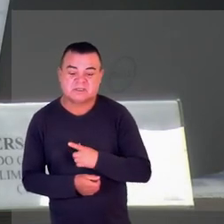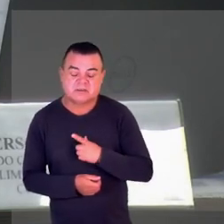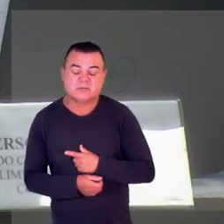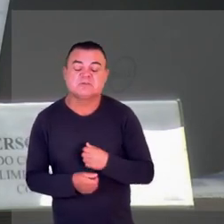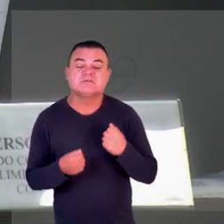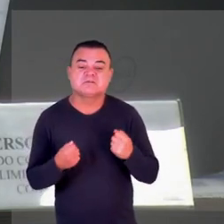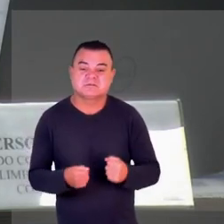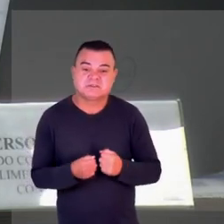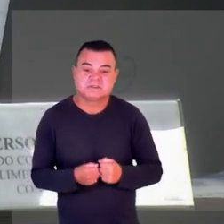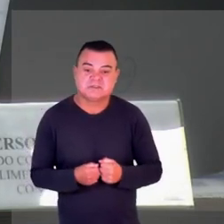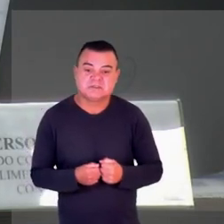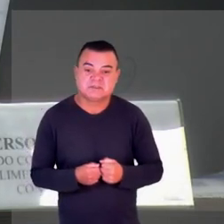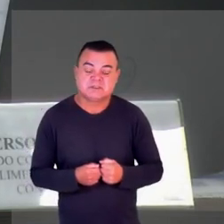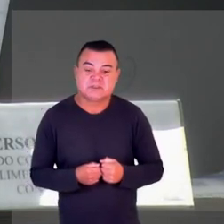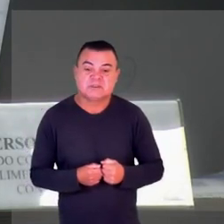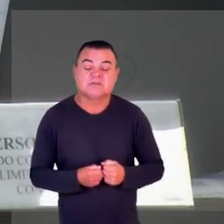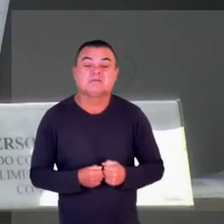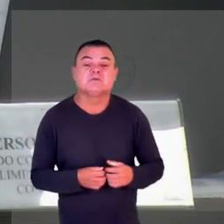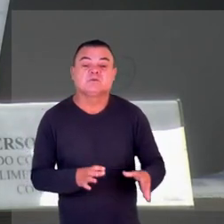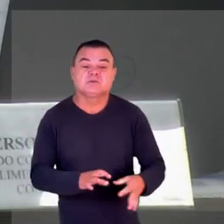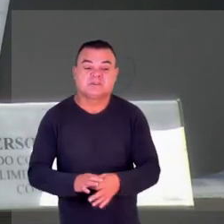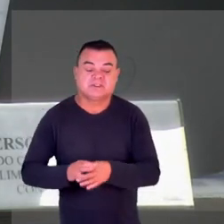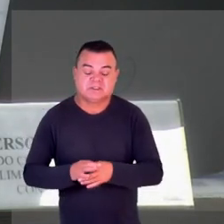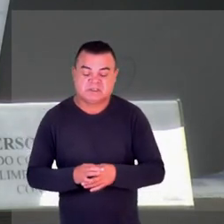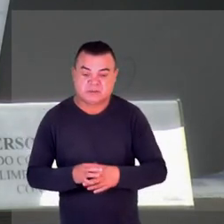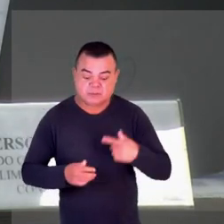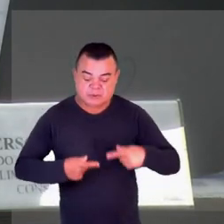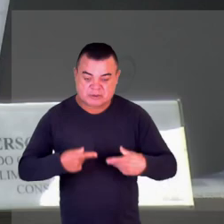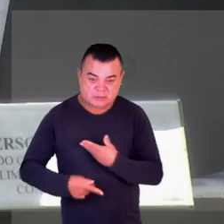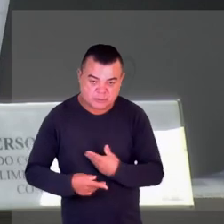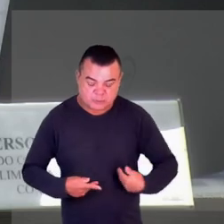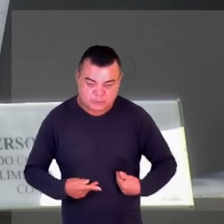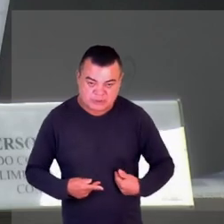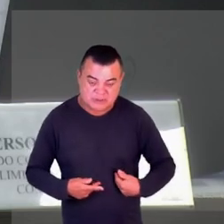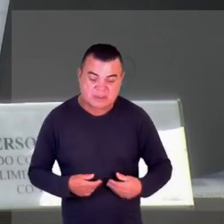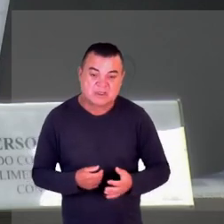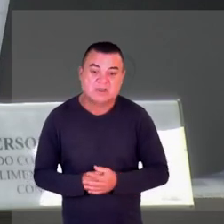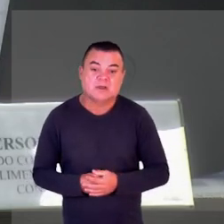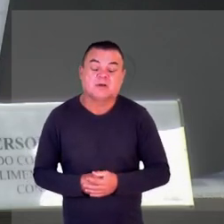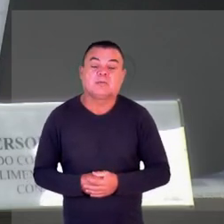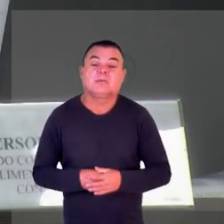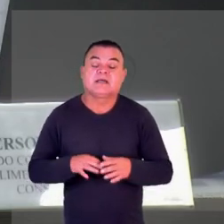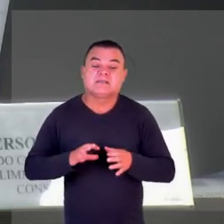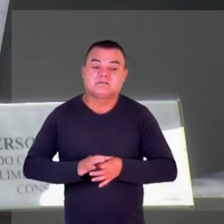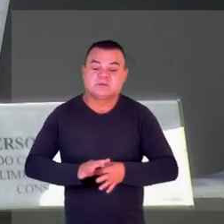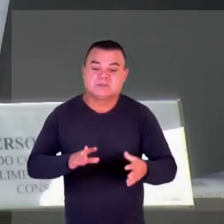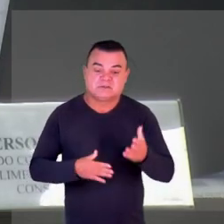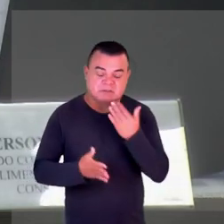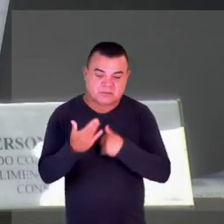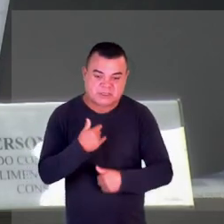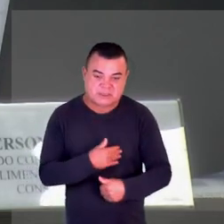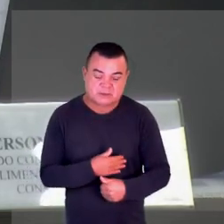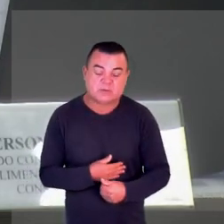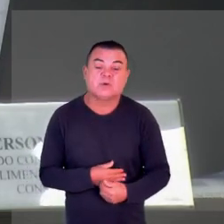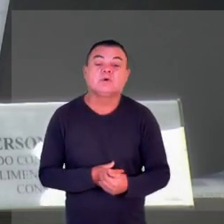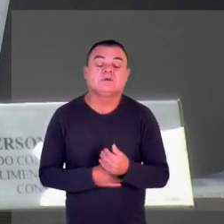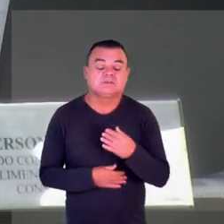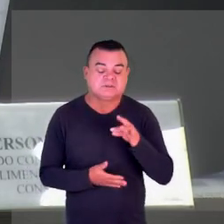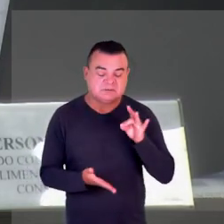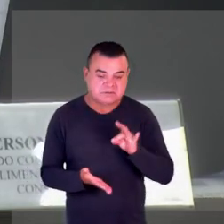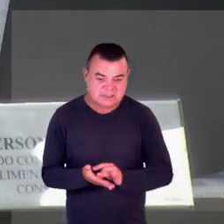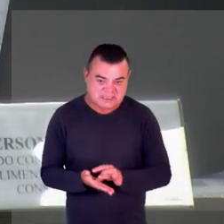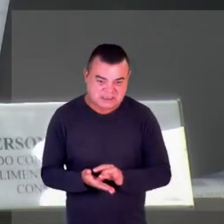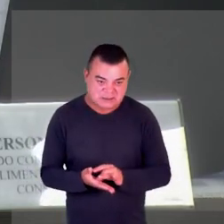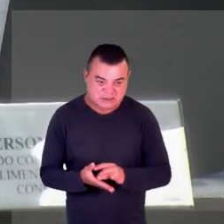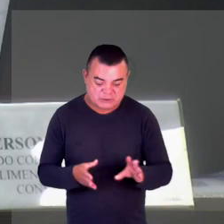combinar a política pública da distribuição de de alimentos de comida de verdade né se somando